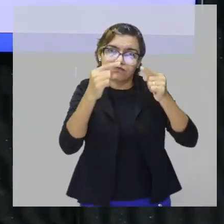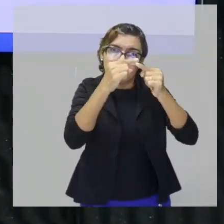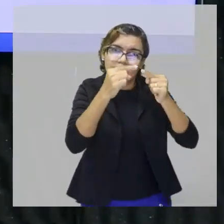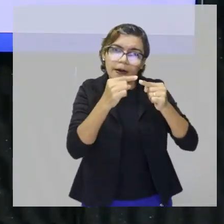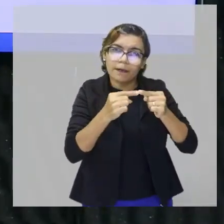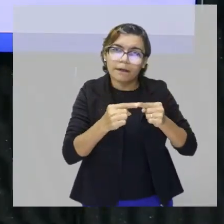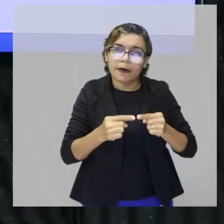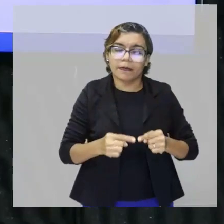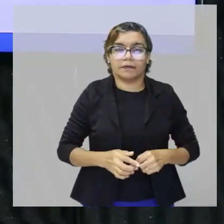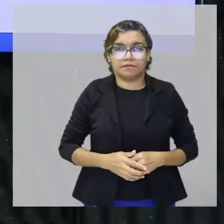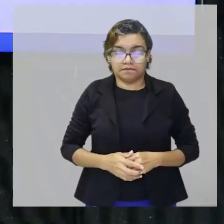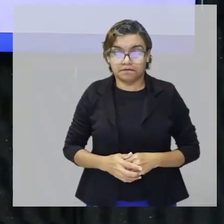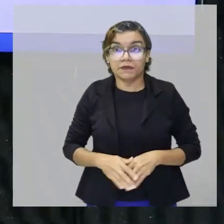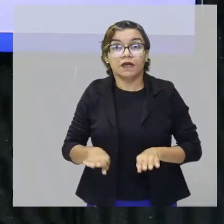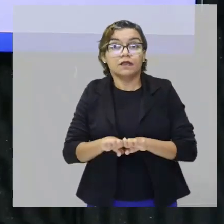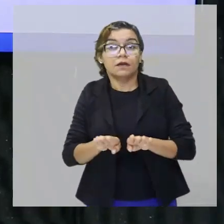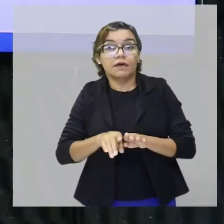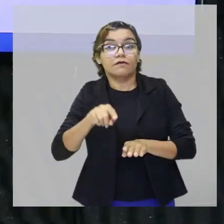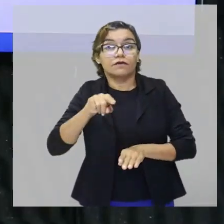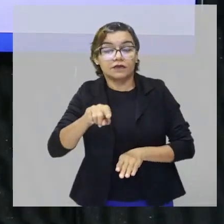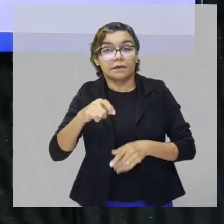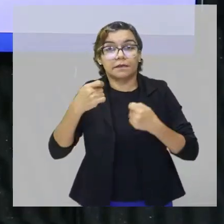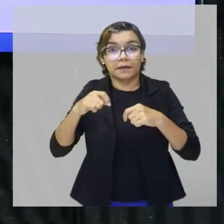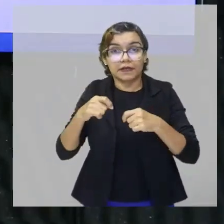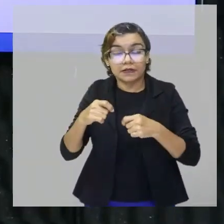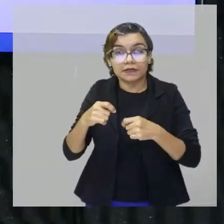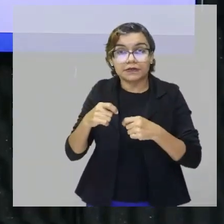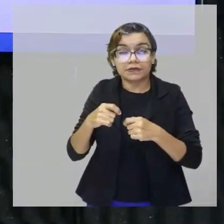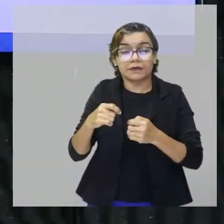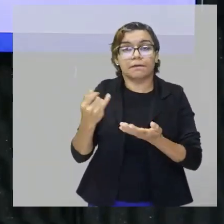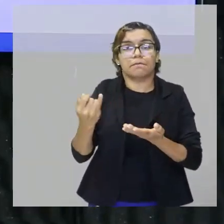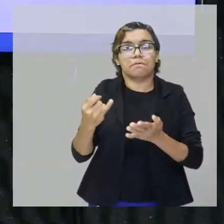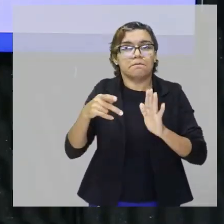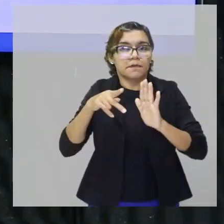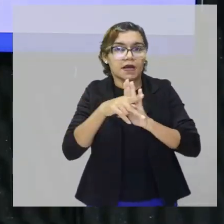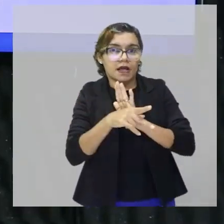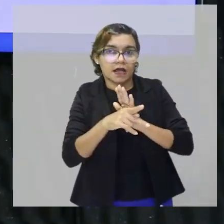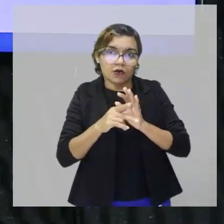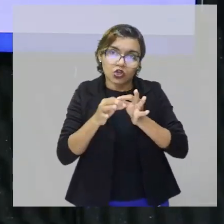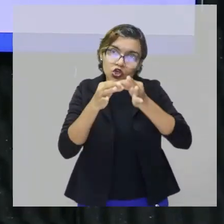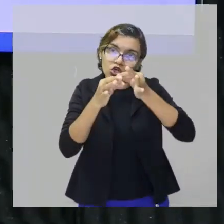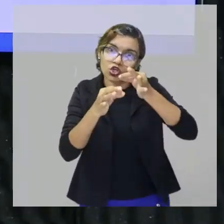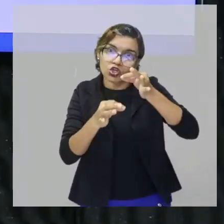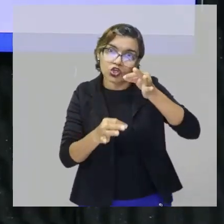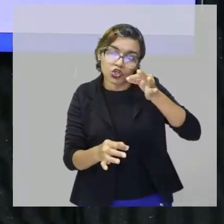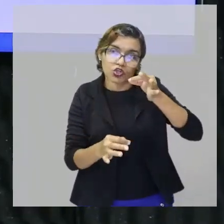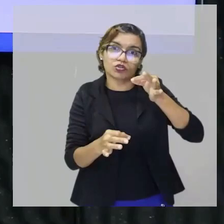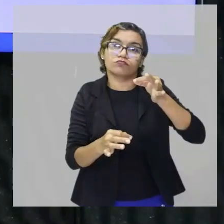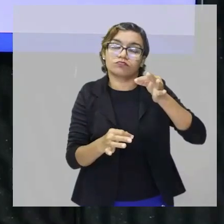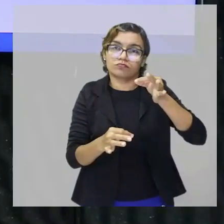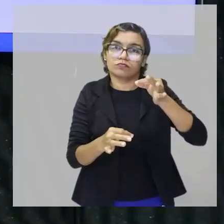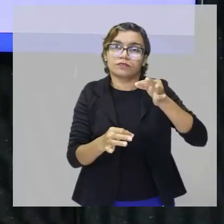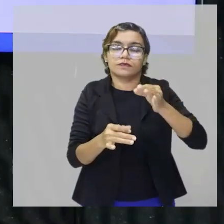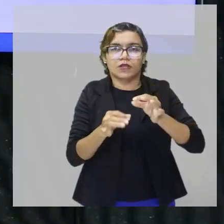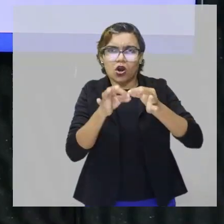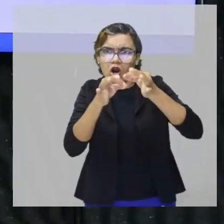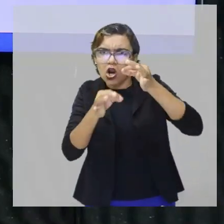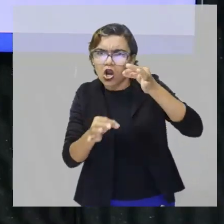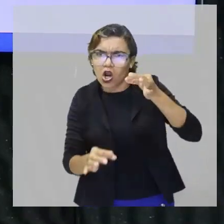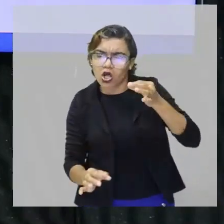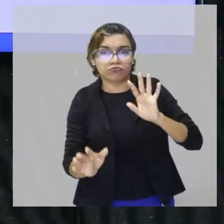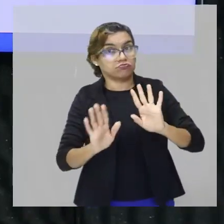disso, tenha sempre em mente que você precisa desenvolver os parágrafos e um número limitado de linhas, seja sucinto na hora de expor as